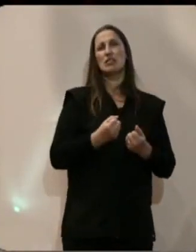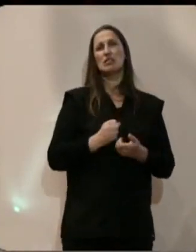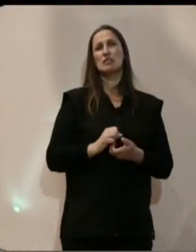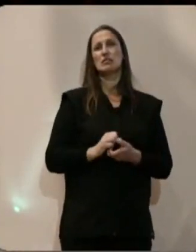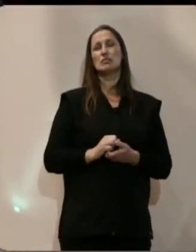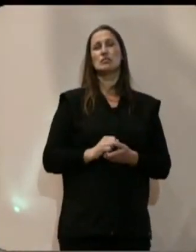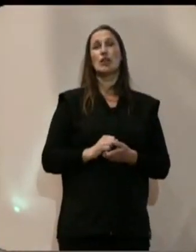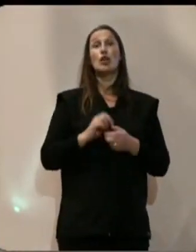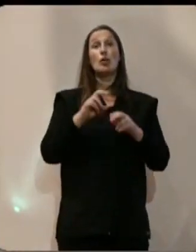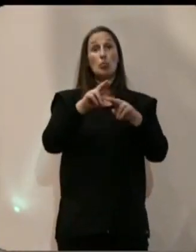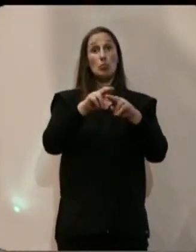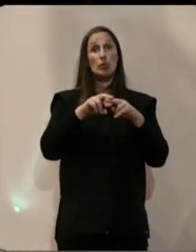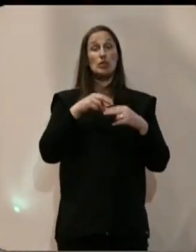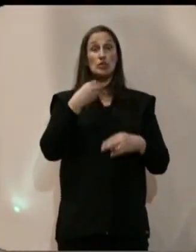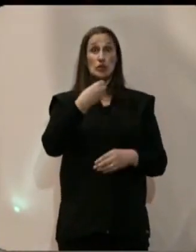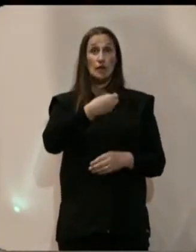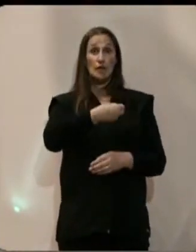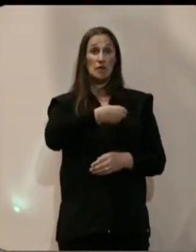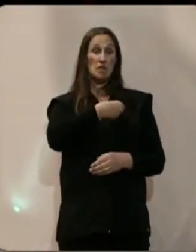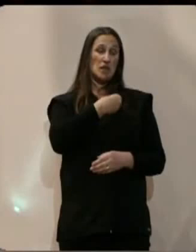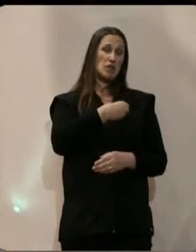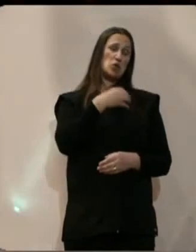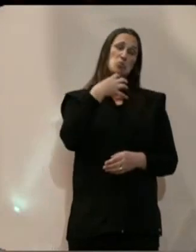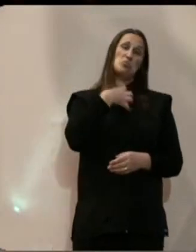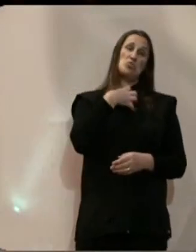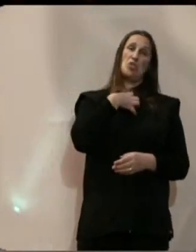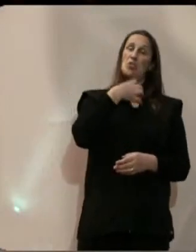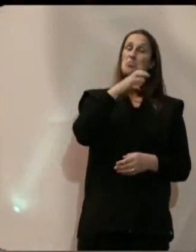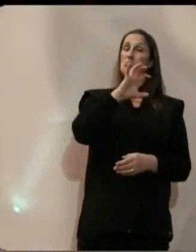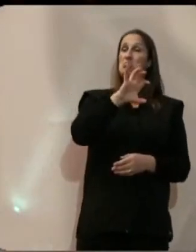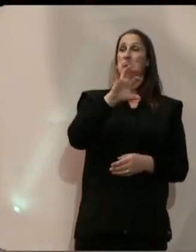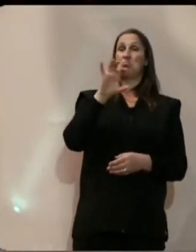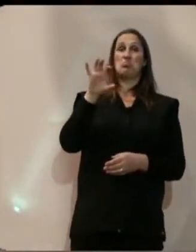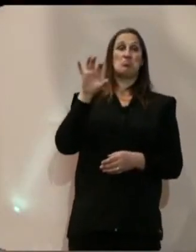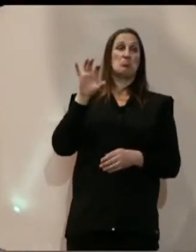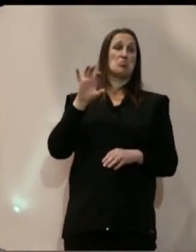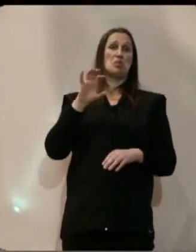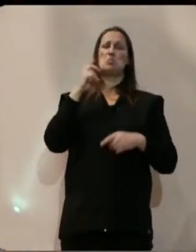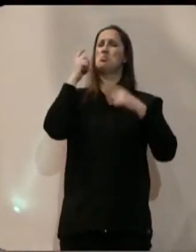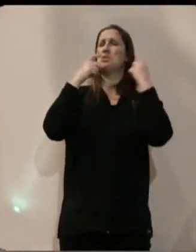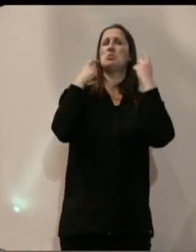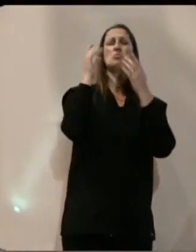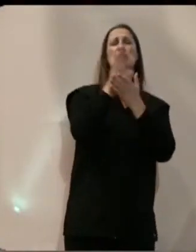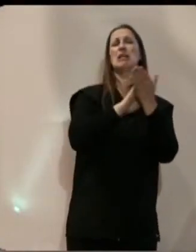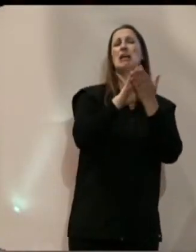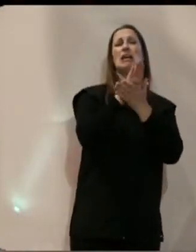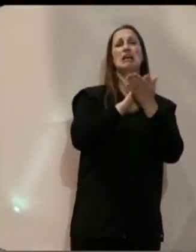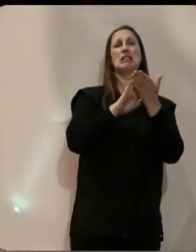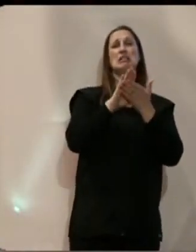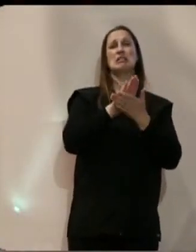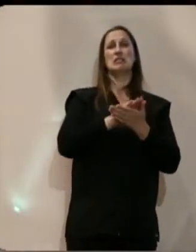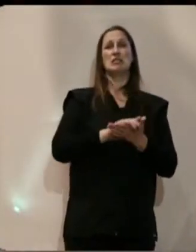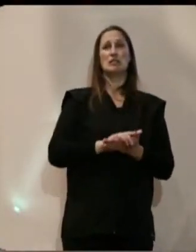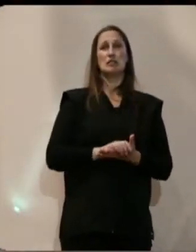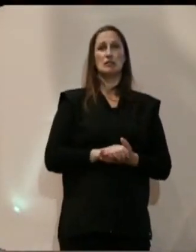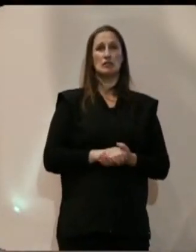Por isso, viva do teu jeito, segundo a tua cabeça, não se preocupe com nada.